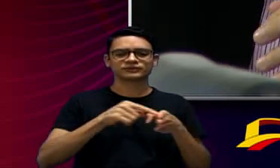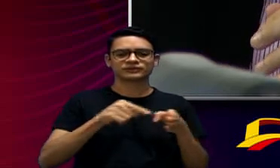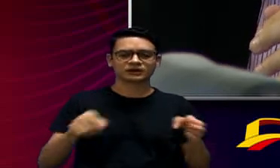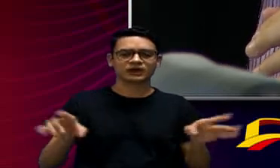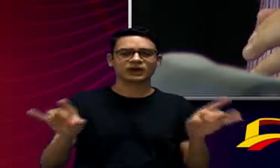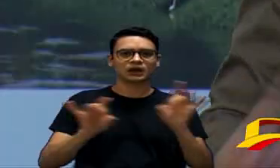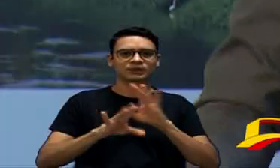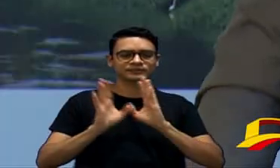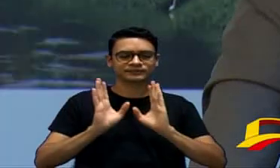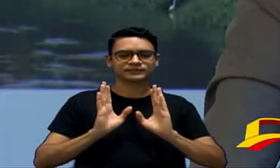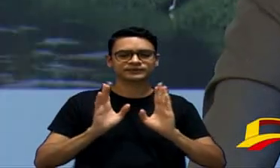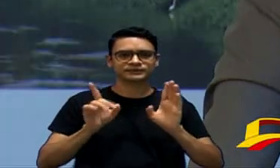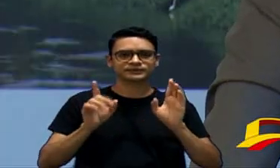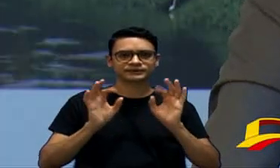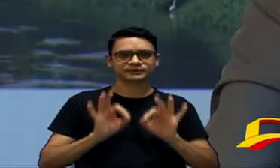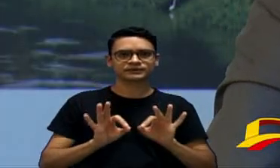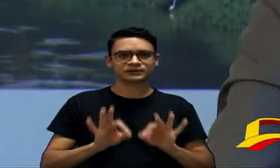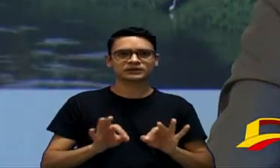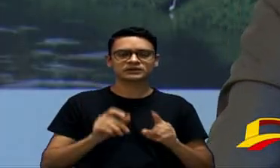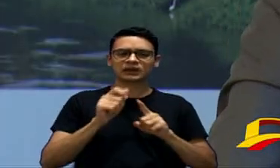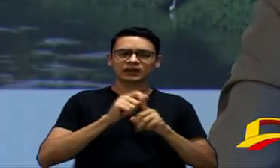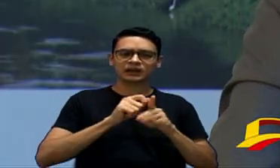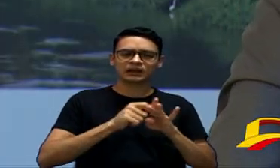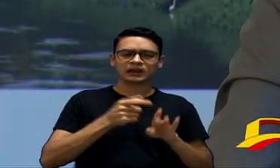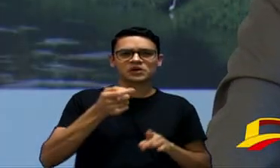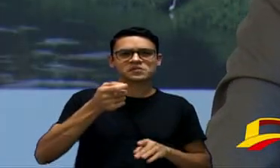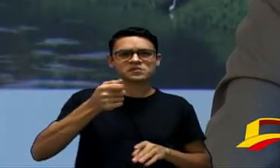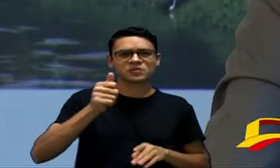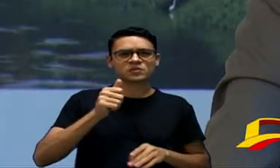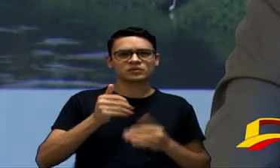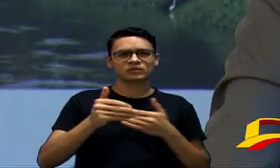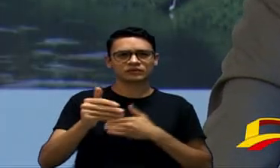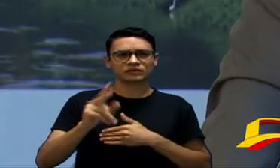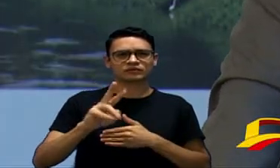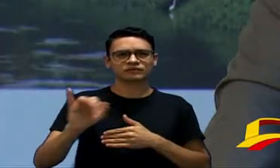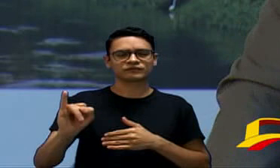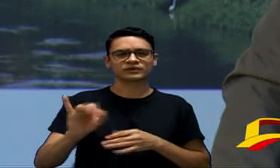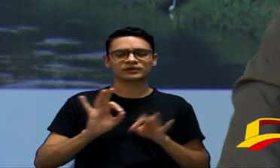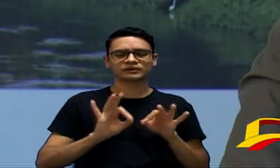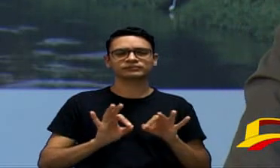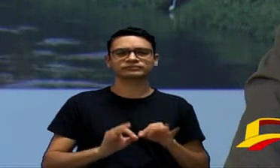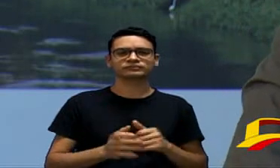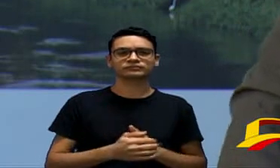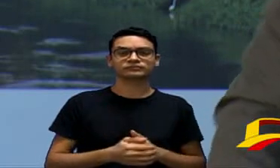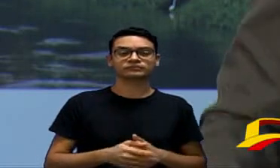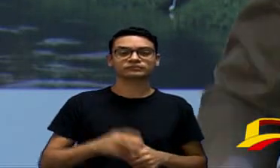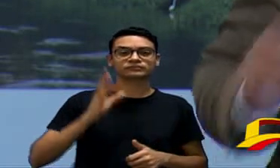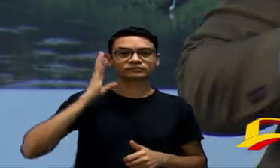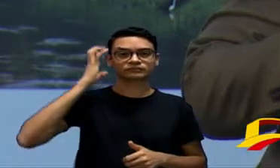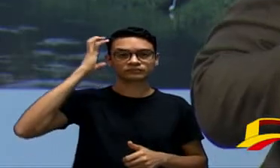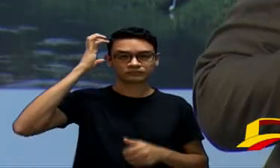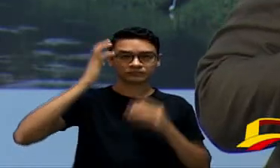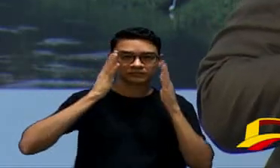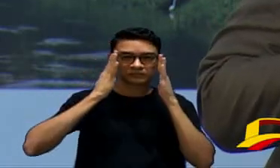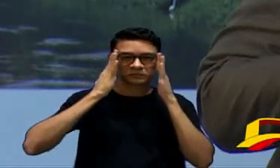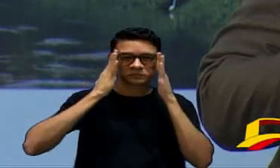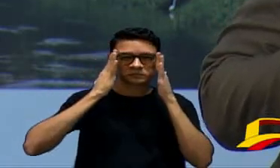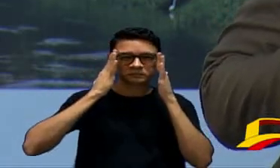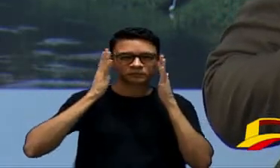quiser. Falta poucos meses aí para... para acabar essa situação. Vereadora Fernanda, acho